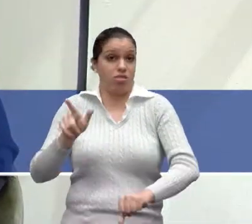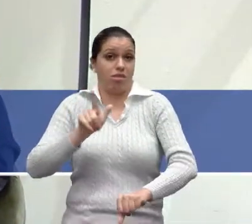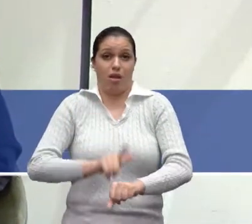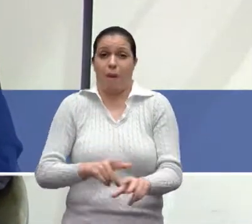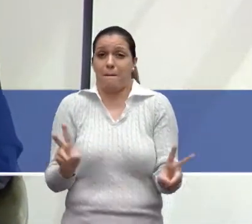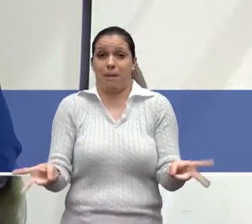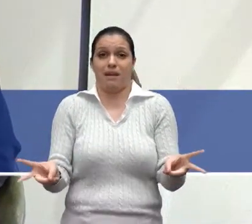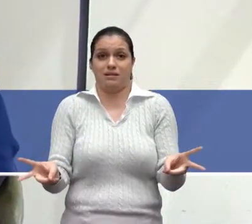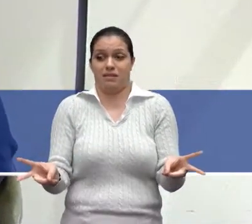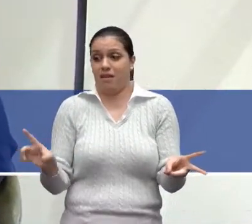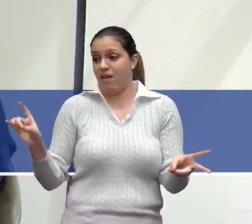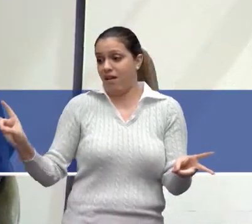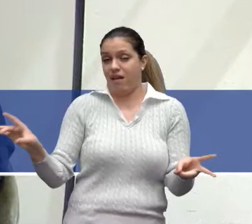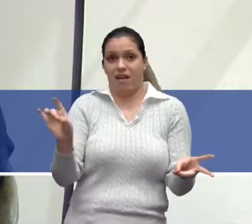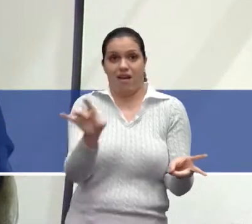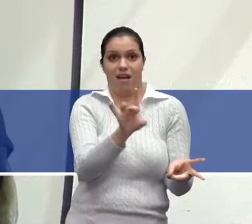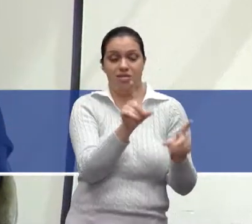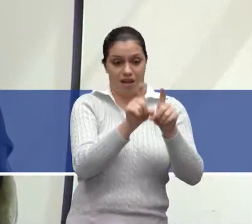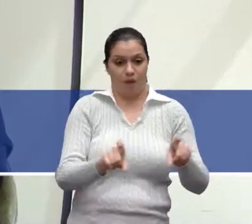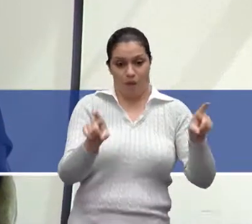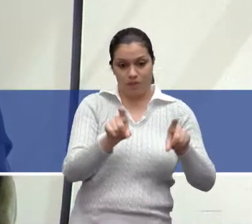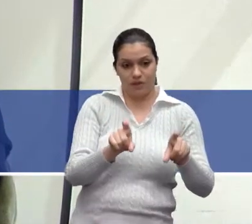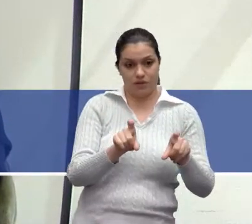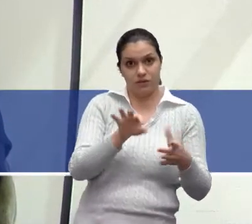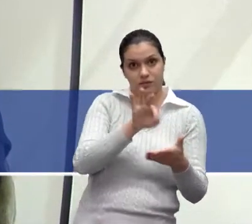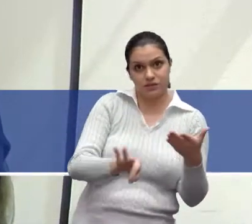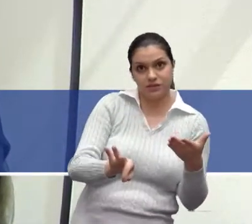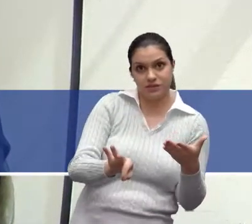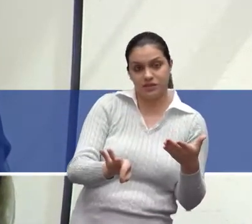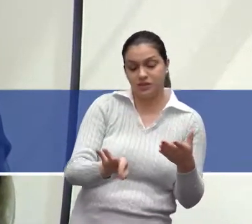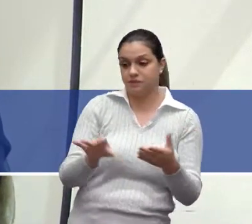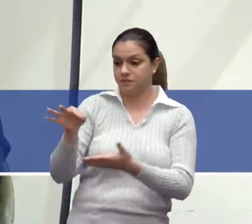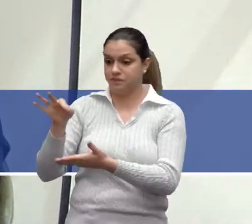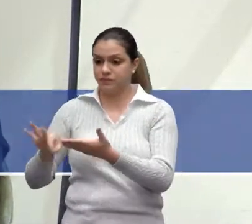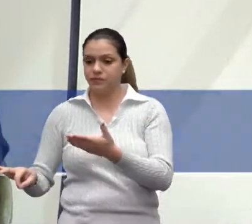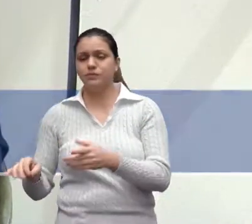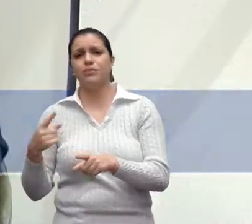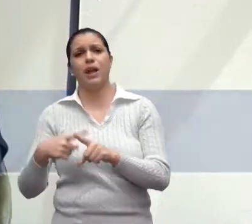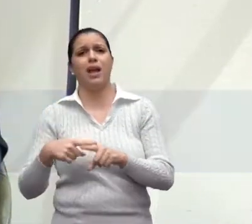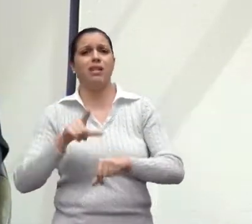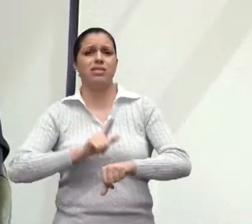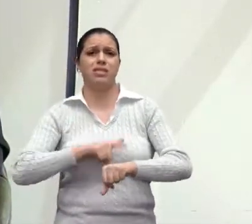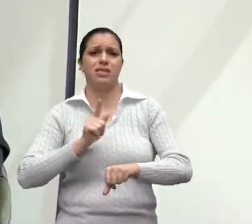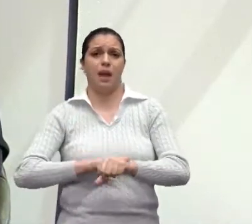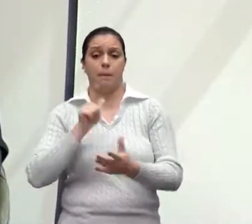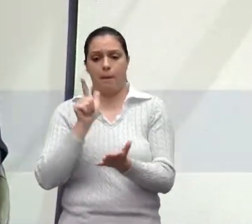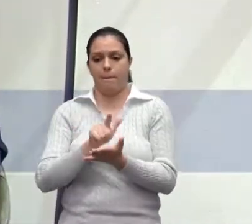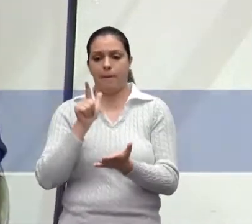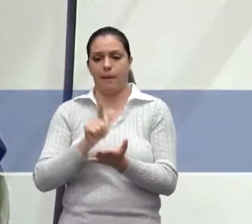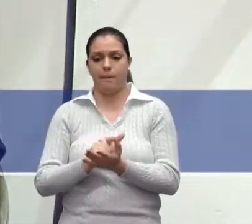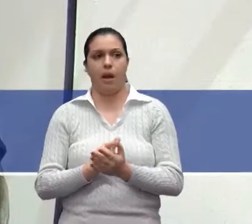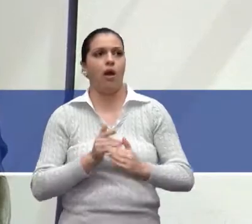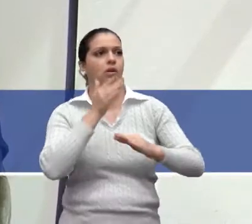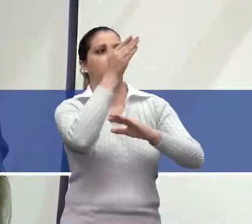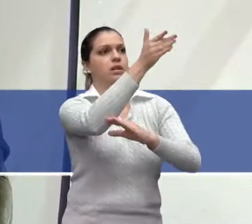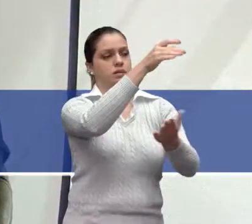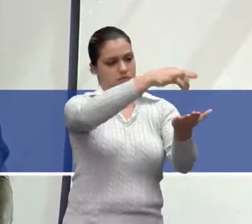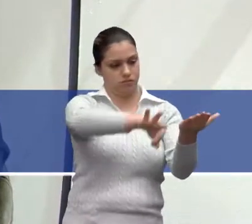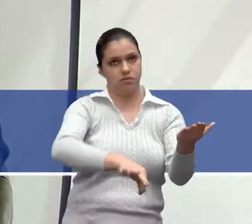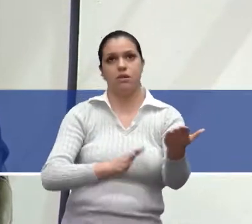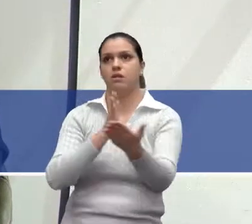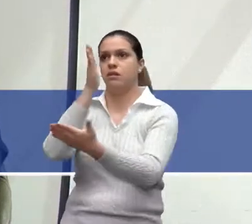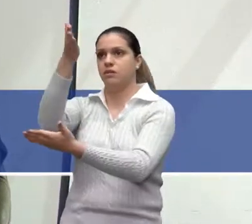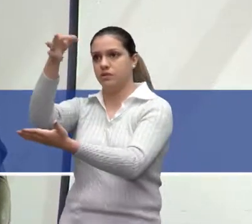2 deputados praticamente ao mesmo tempo. Então, aquele tempo necessário do papel sair de um gabinete para chegar